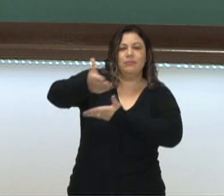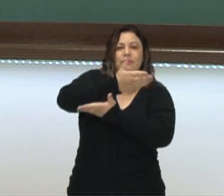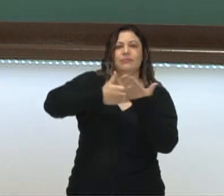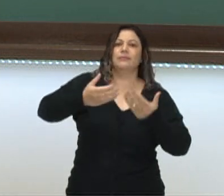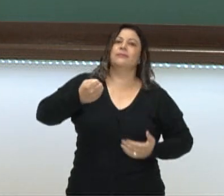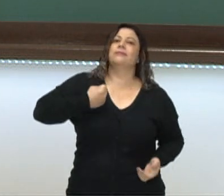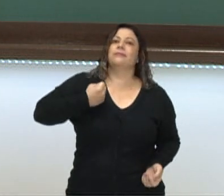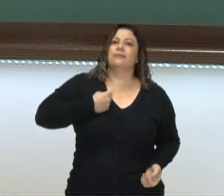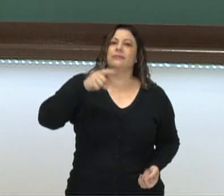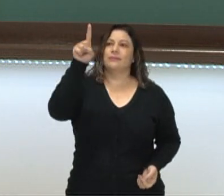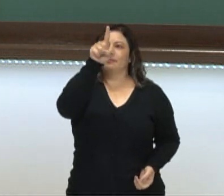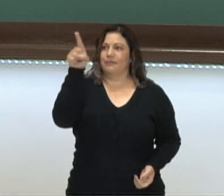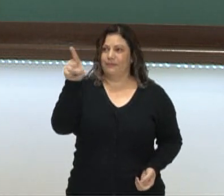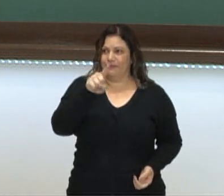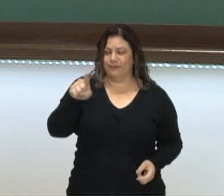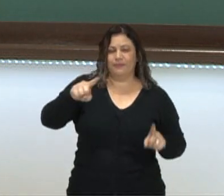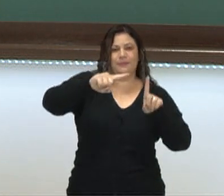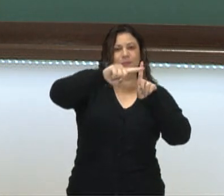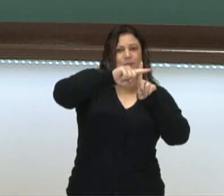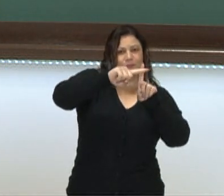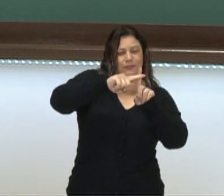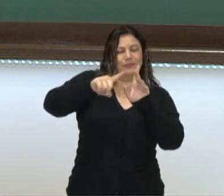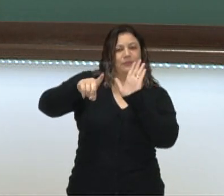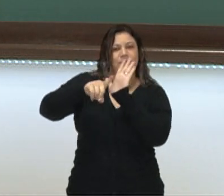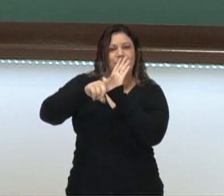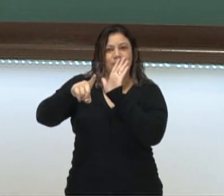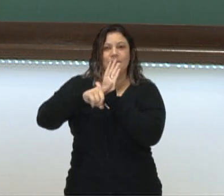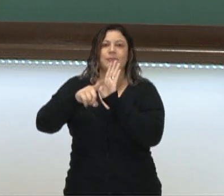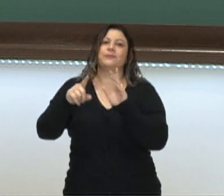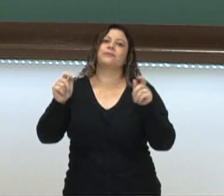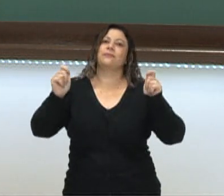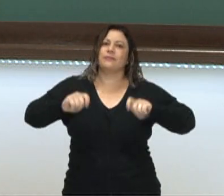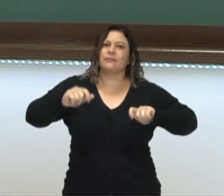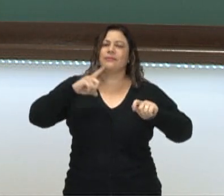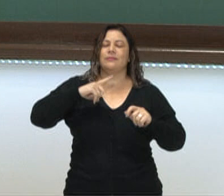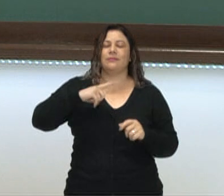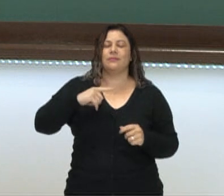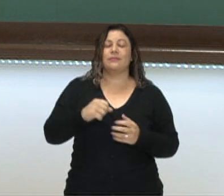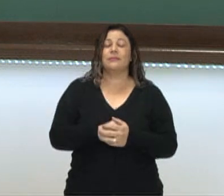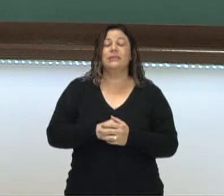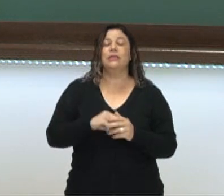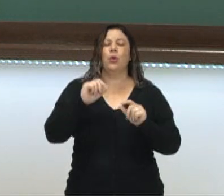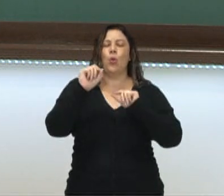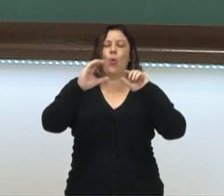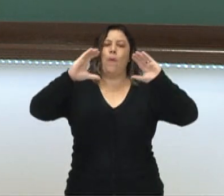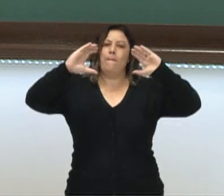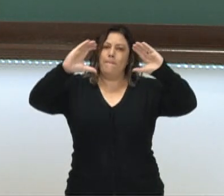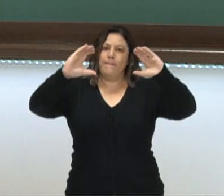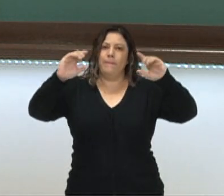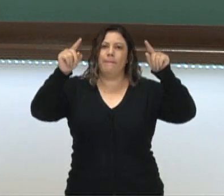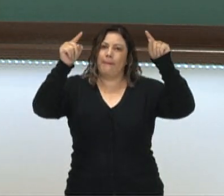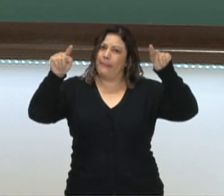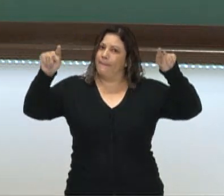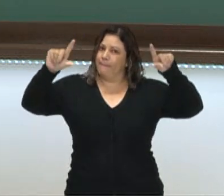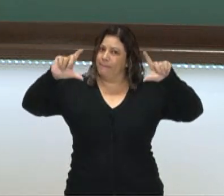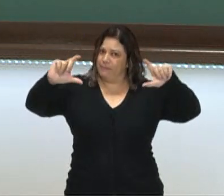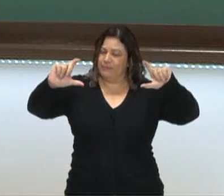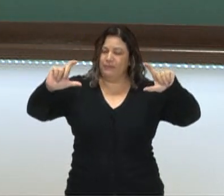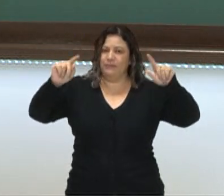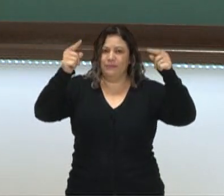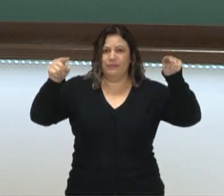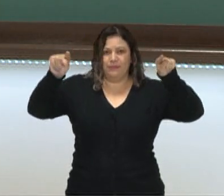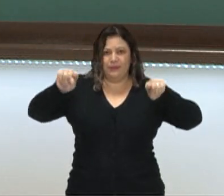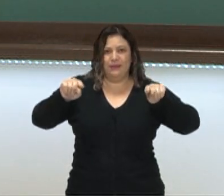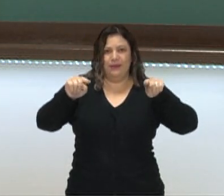inteiros, números positivos e negativos. Vimos também expressões com aqueles símbolos, né, parênteses, colchetes